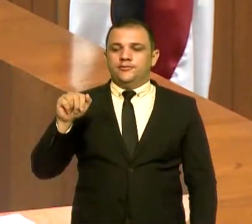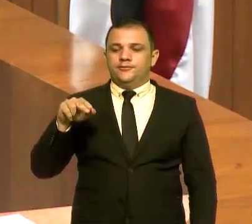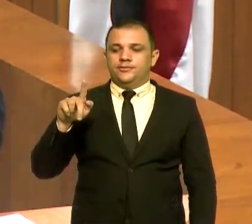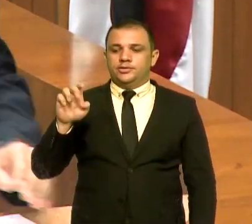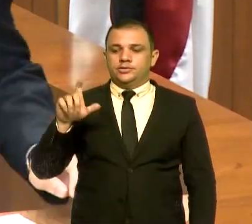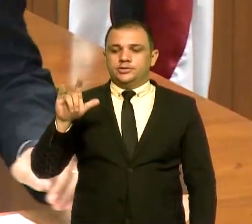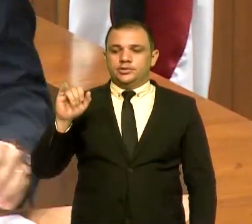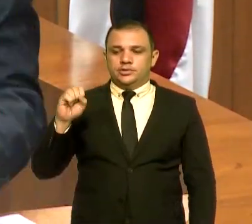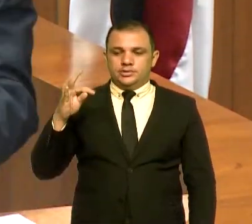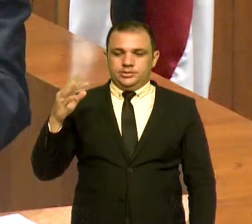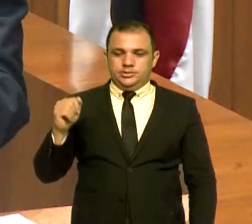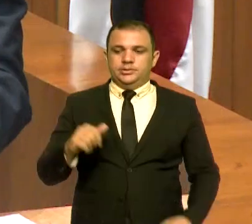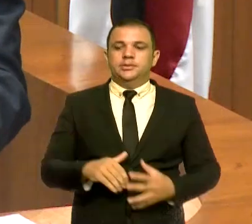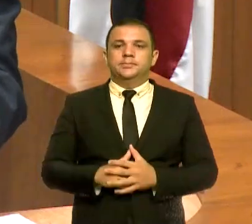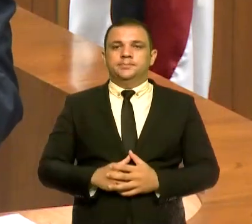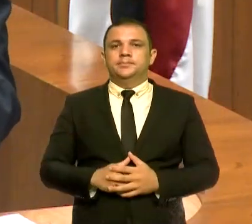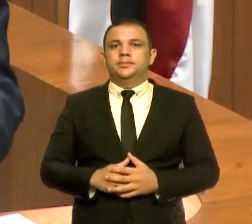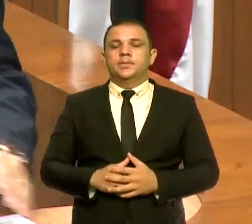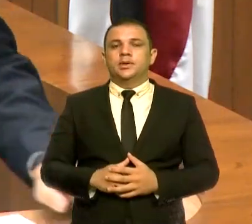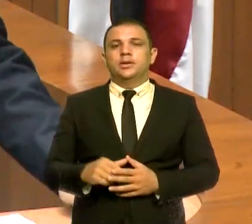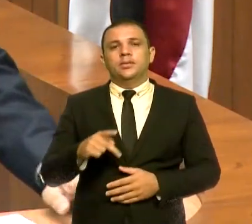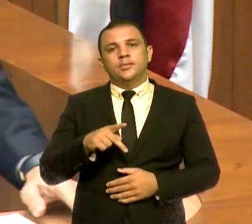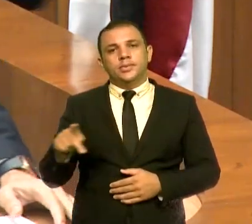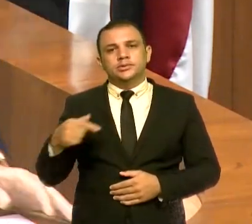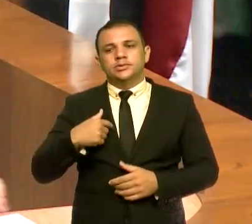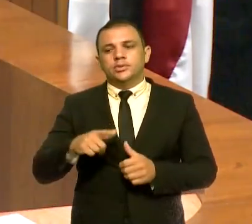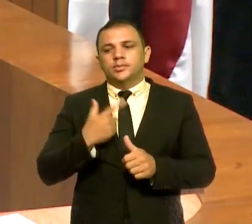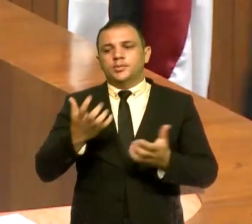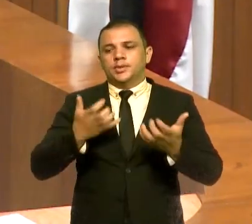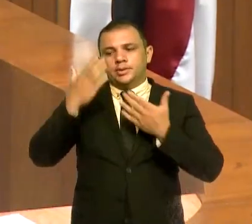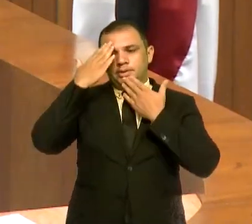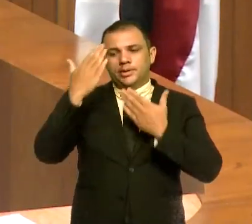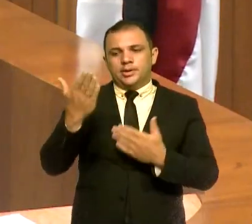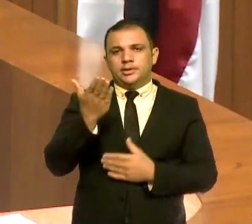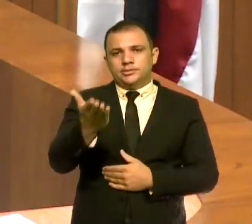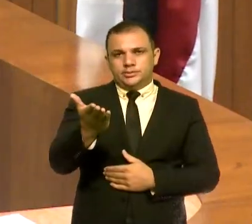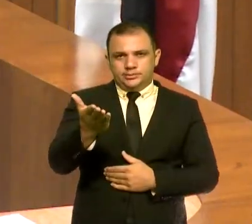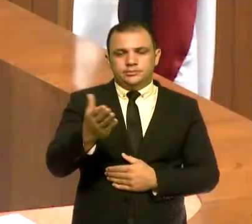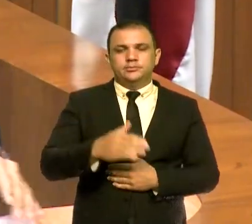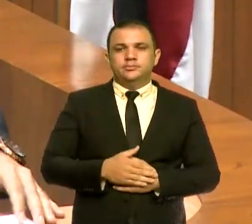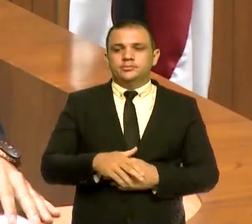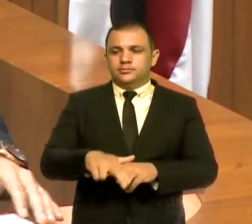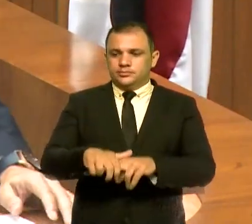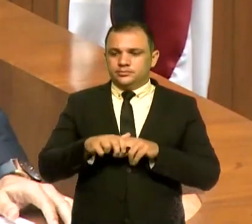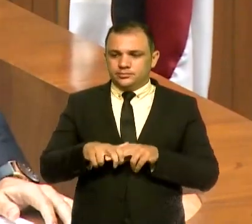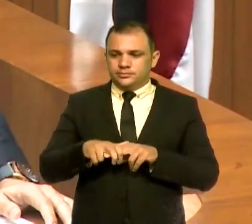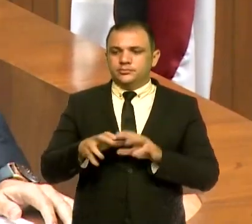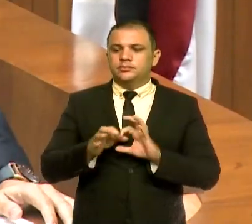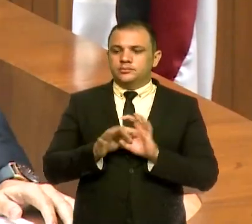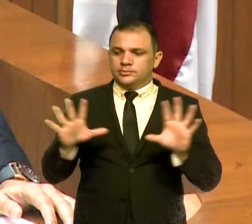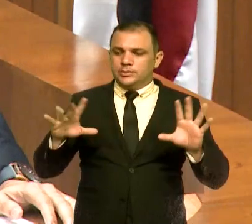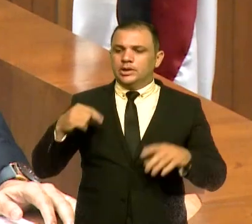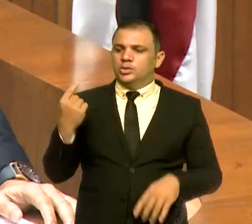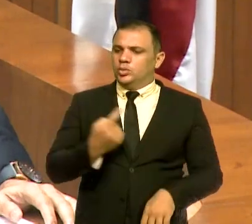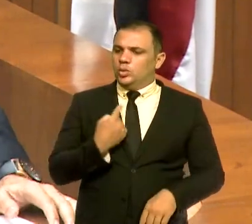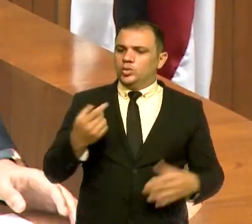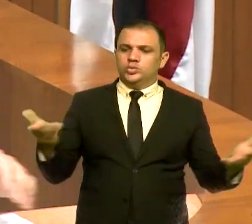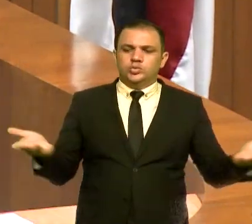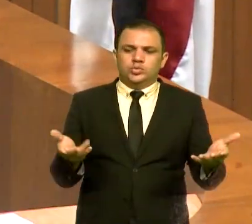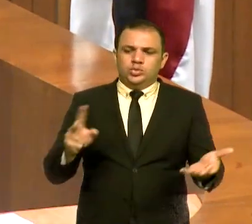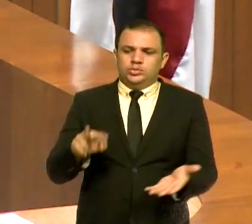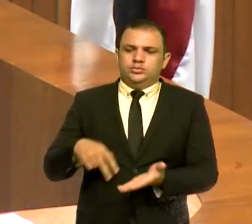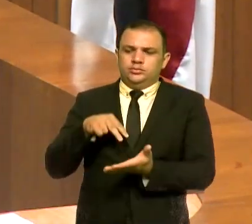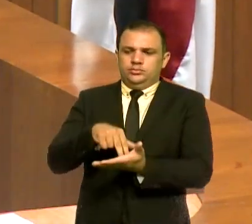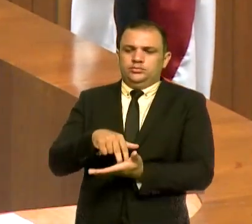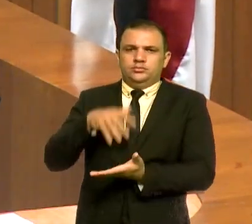Presidente, primeiramente queria agradecer a Vossa Excelência pela cortesia de ter permitido as deputadas e deputadas